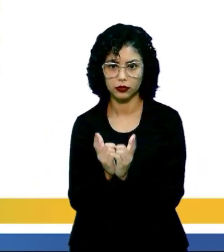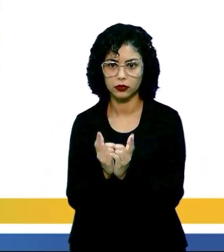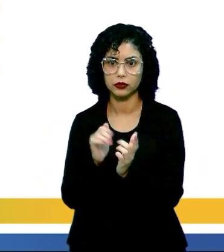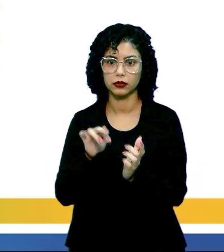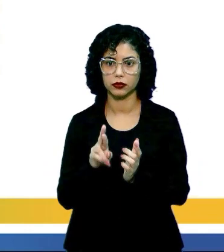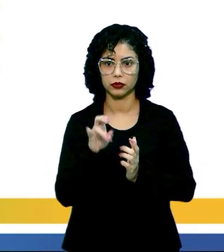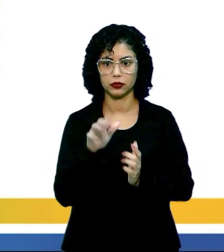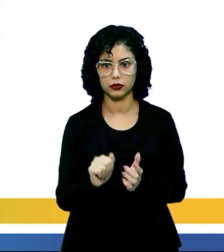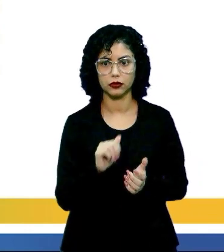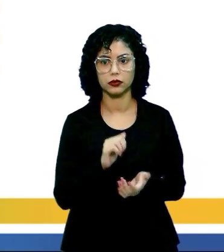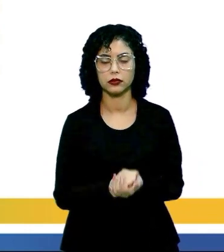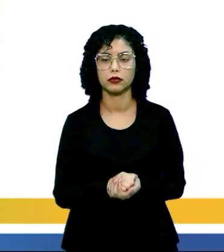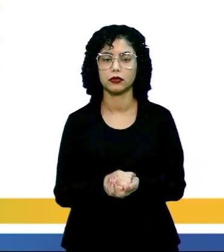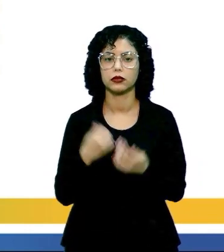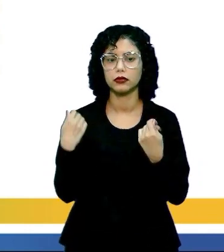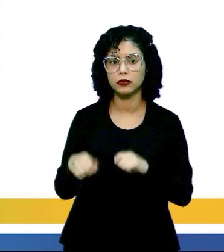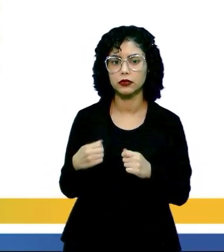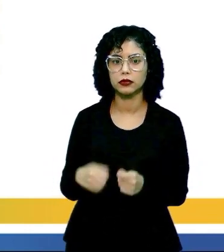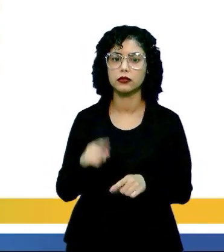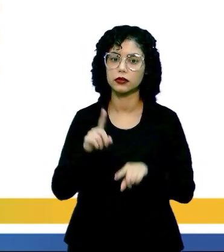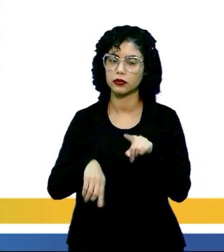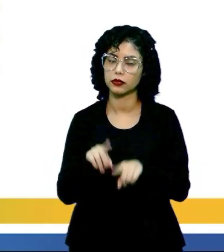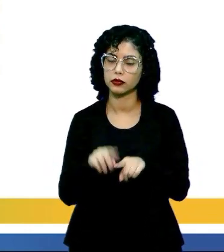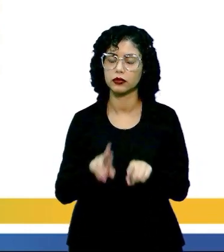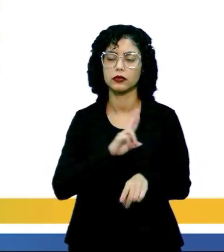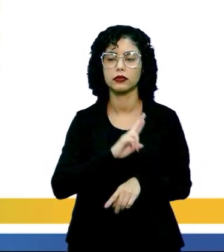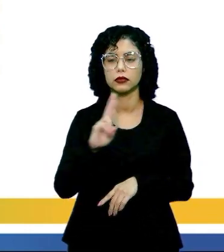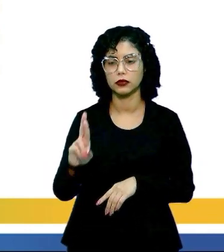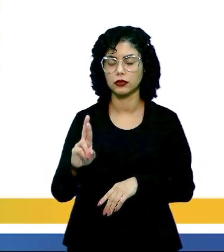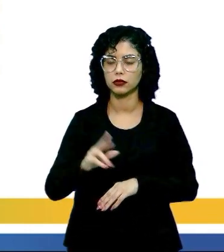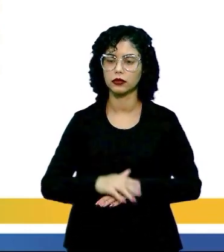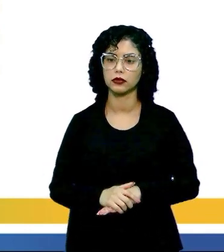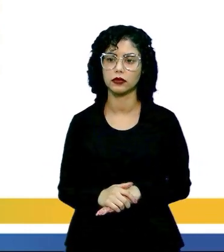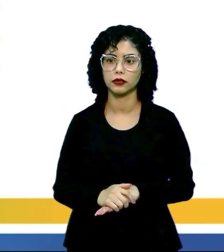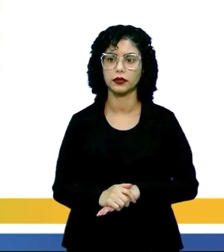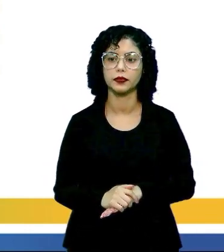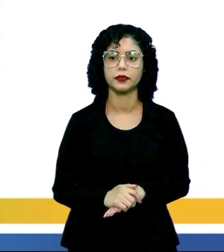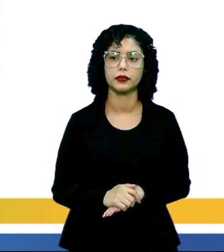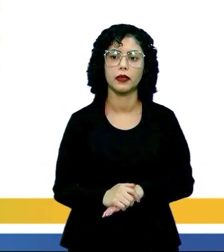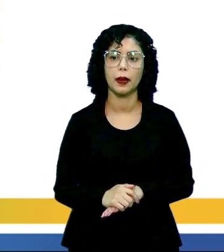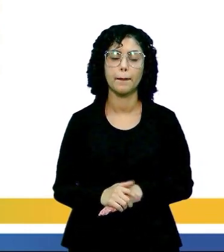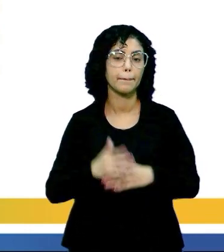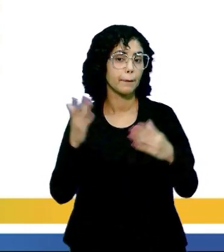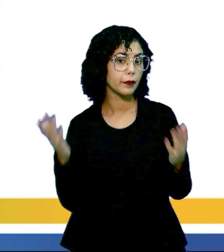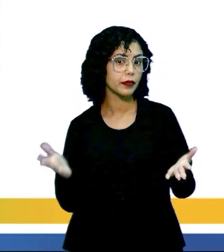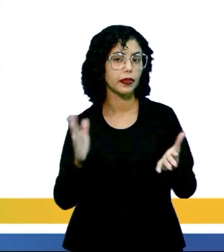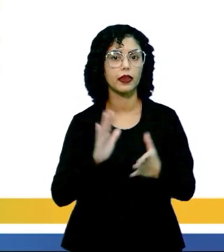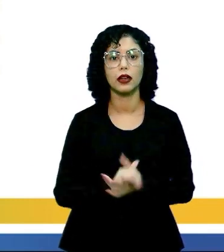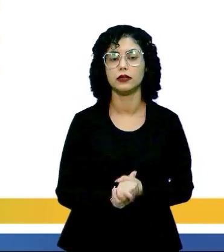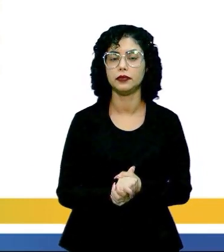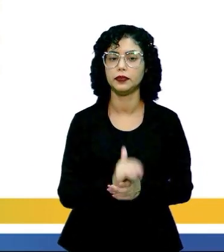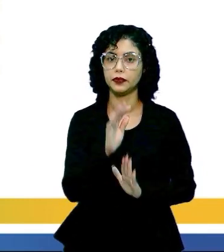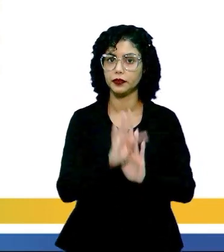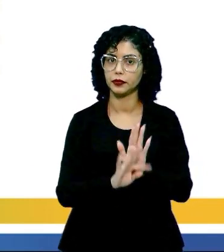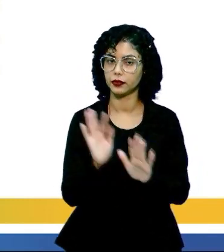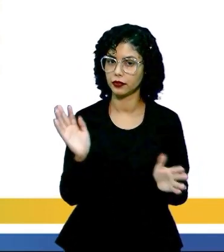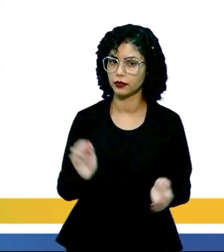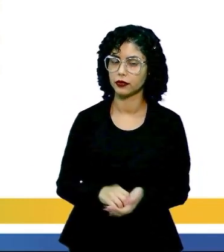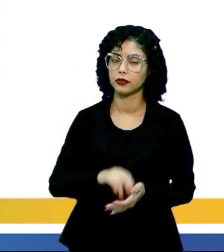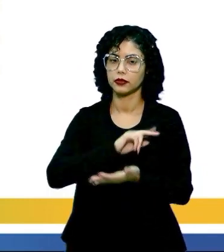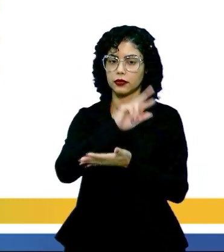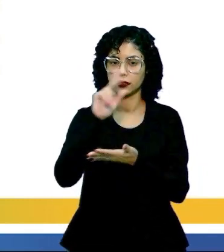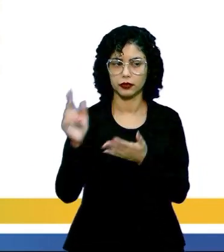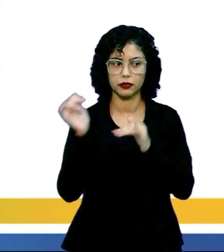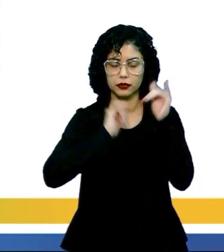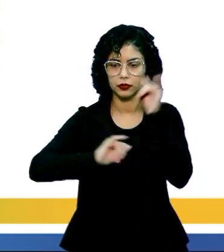da Assembleia Curiática, que decidia sobre as matérias religiosas, né? Olha aí, o texto motivador deu